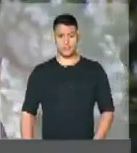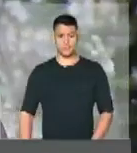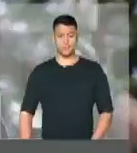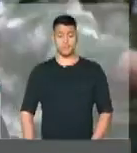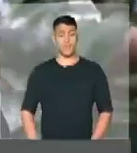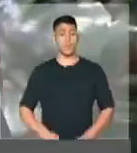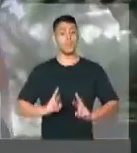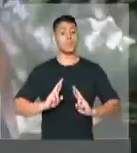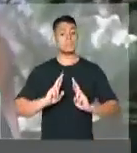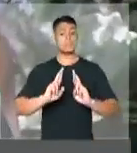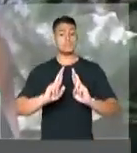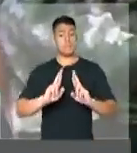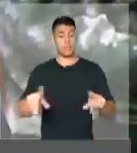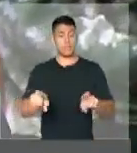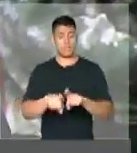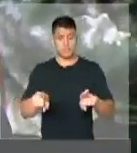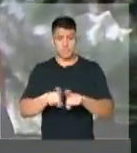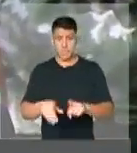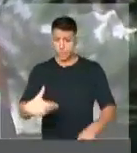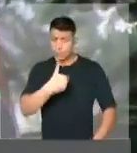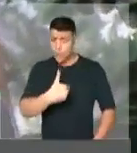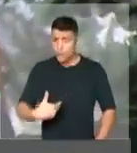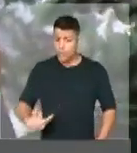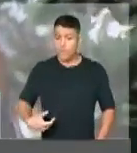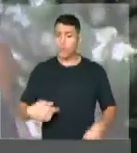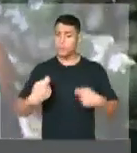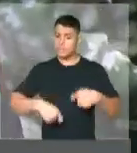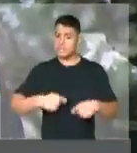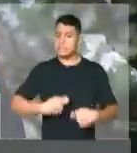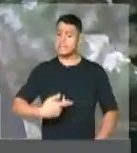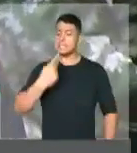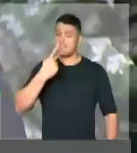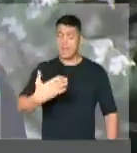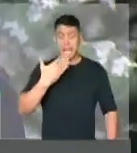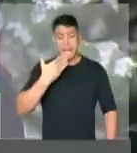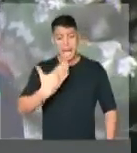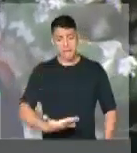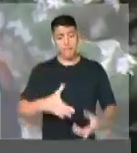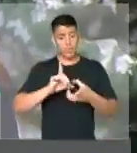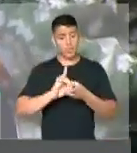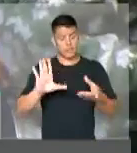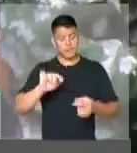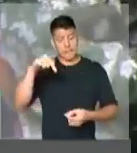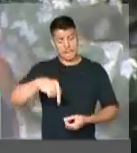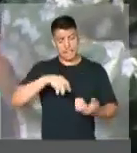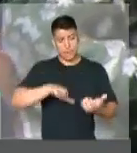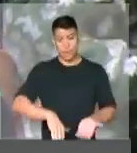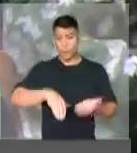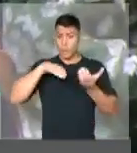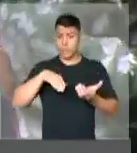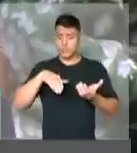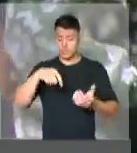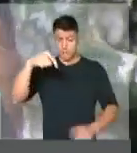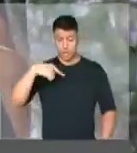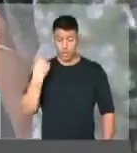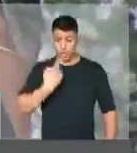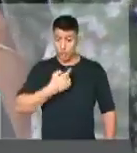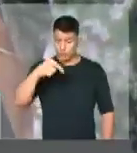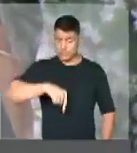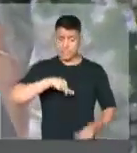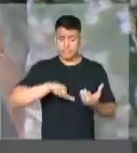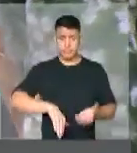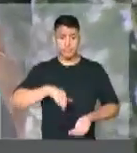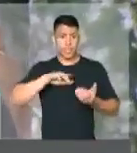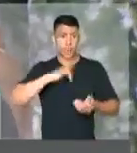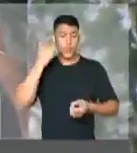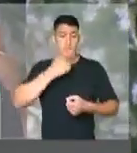eu espero que a base do governo se pronuncie defendendo a democracia e defendendo esse Congresso. Esse Congresso só está aberto e só pode